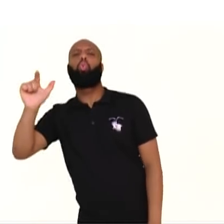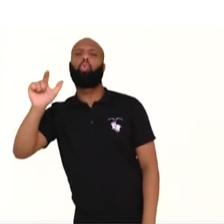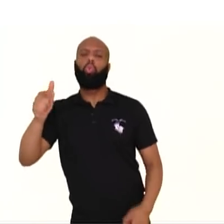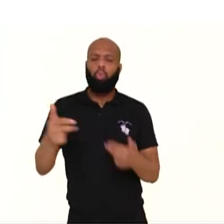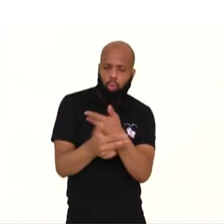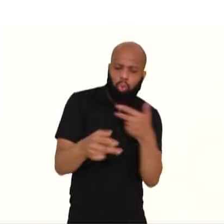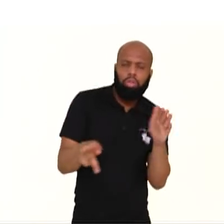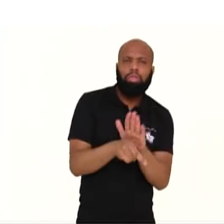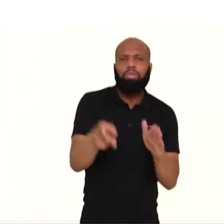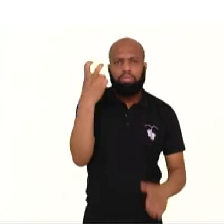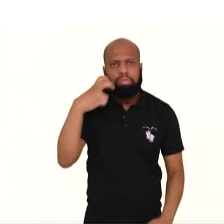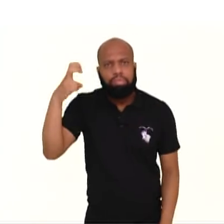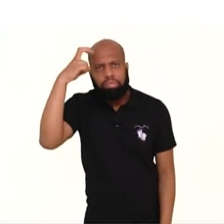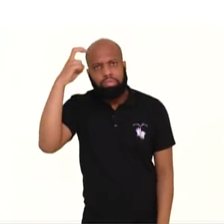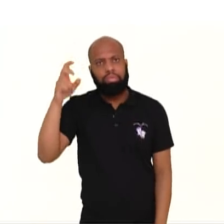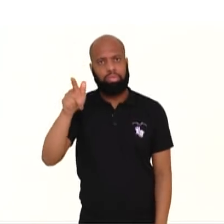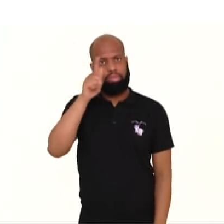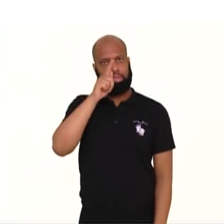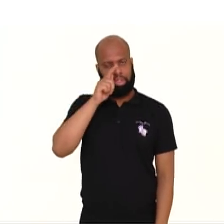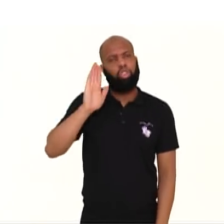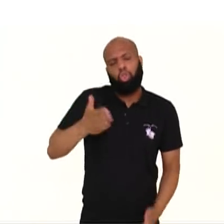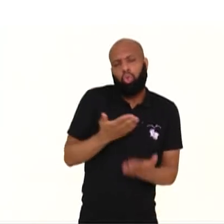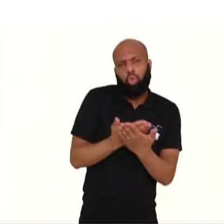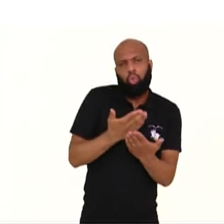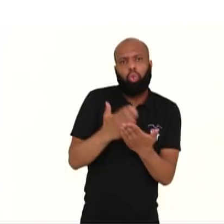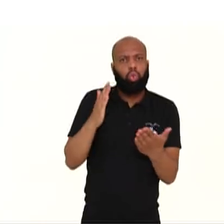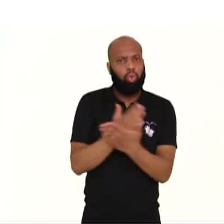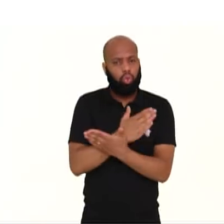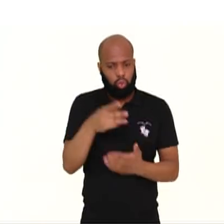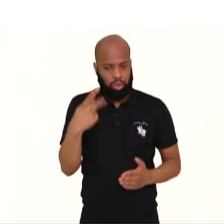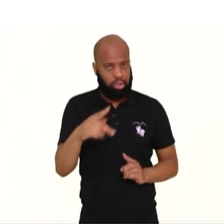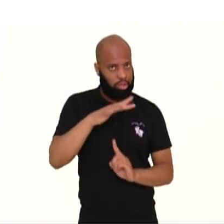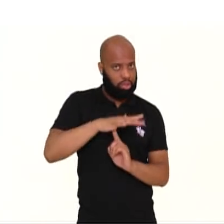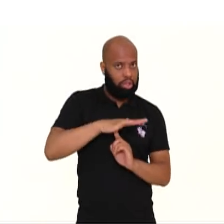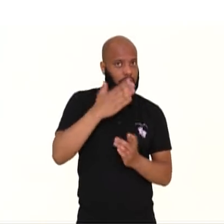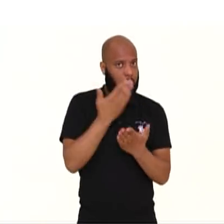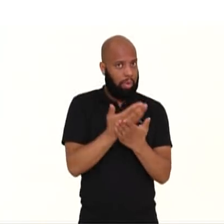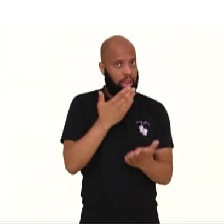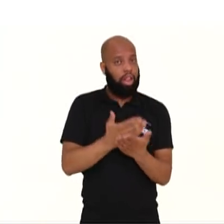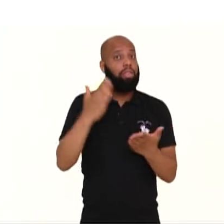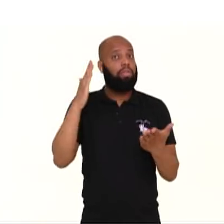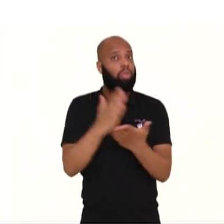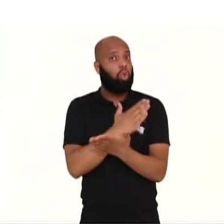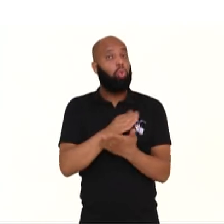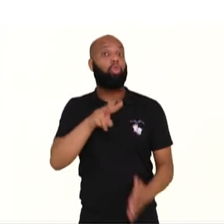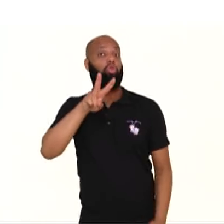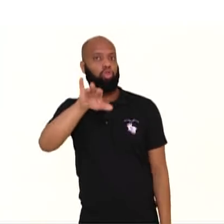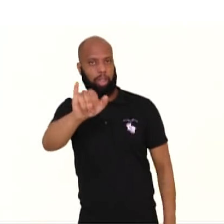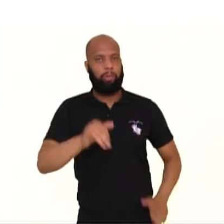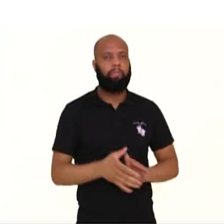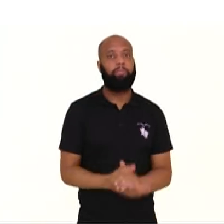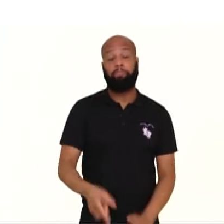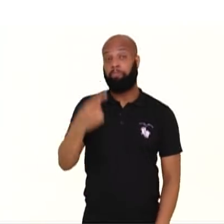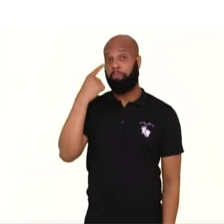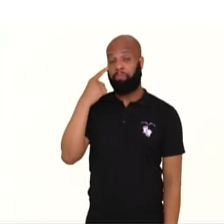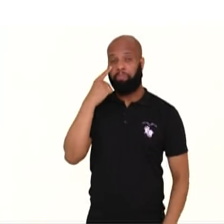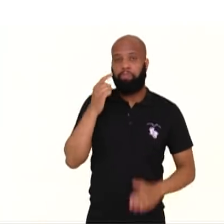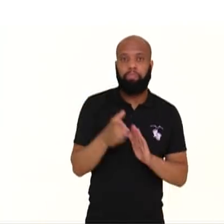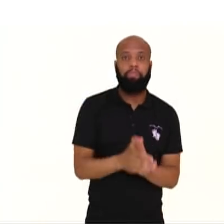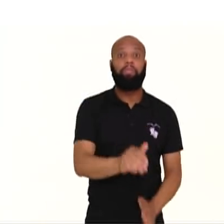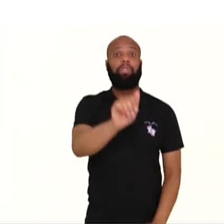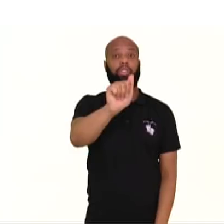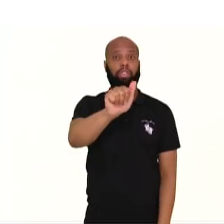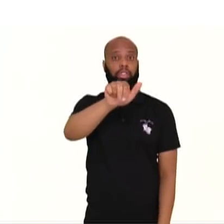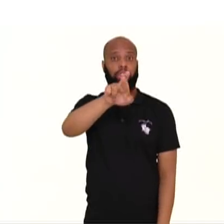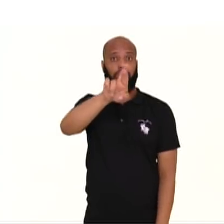da cultura grega que são importantes. Algumas coisas que nós já estudamos aqui no Aula Paraná e algumas que ainda vamos estudar. Veja aqui,